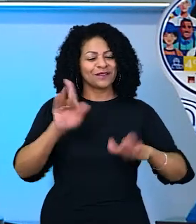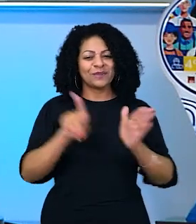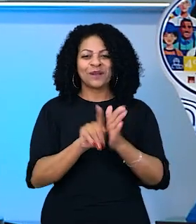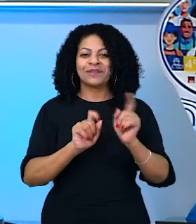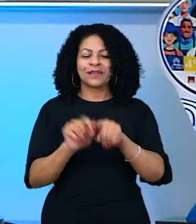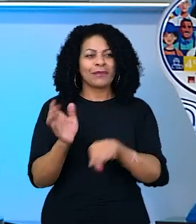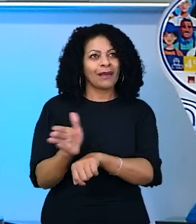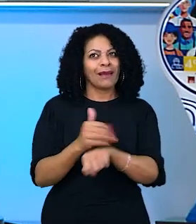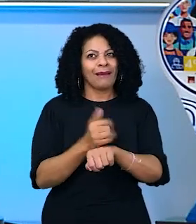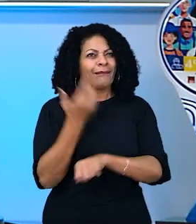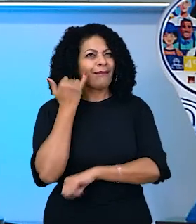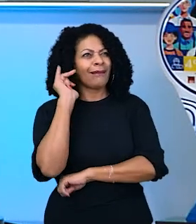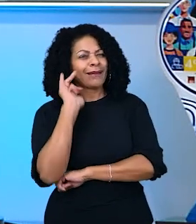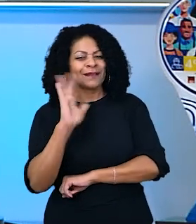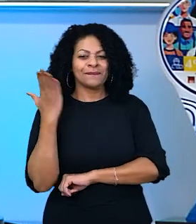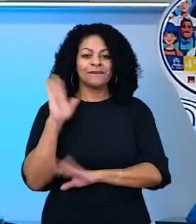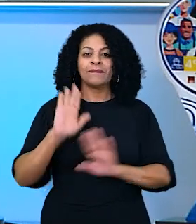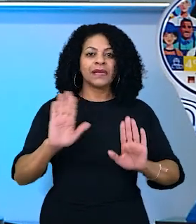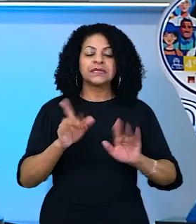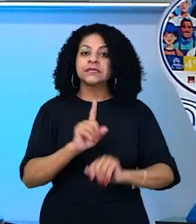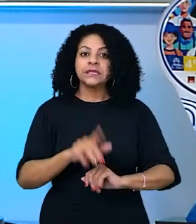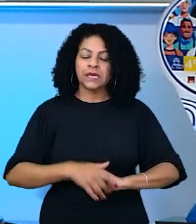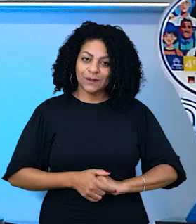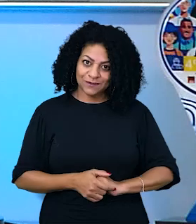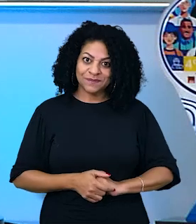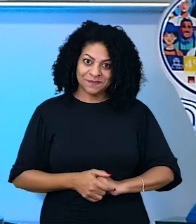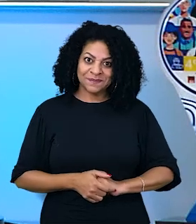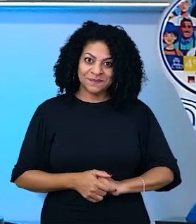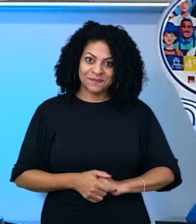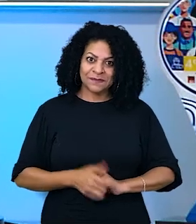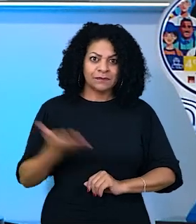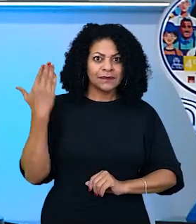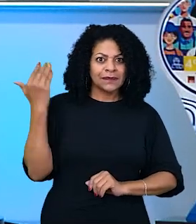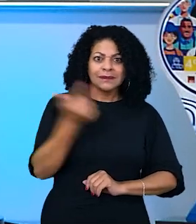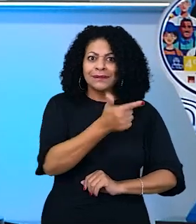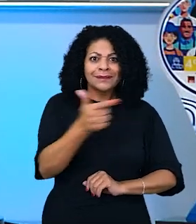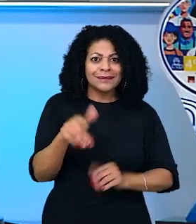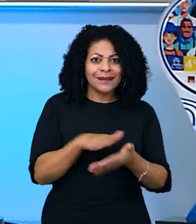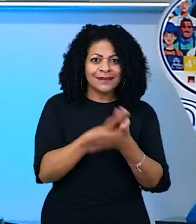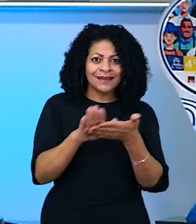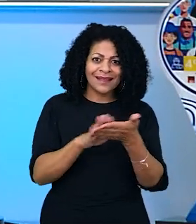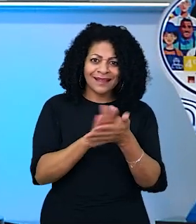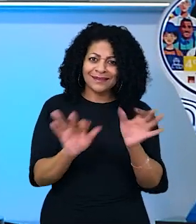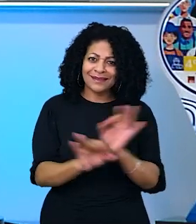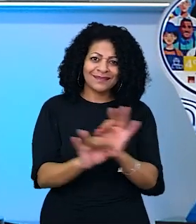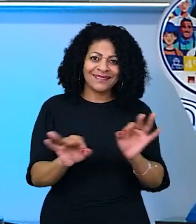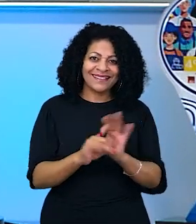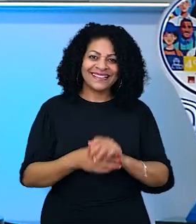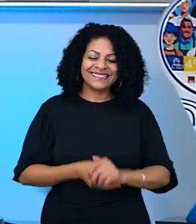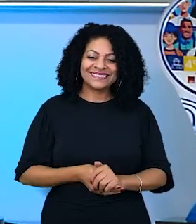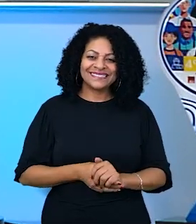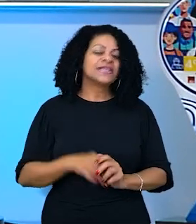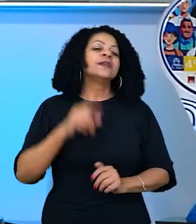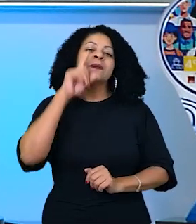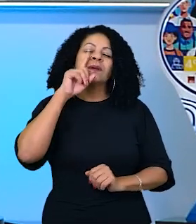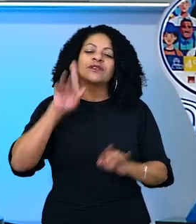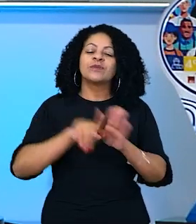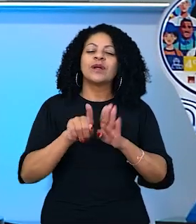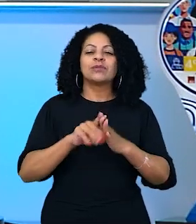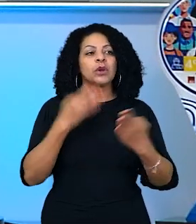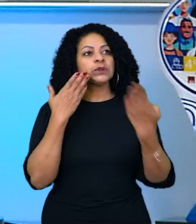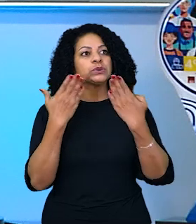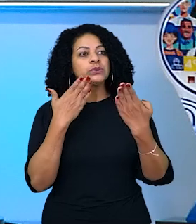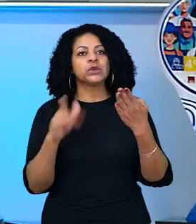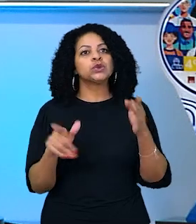ordinária e até antiga, no campo legal não é. Não havia essa previsão, que é um atraso, de que o risco psicossocial